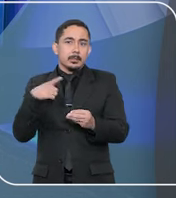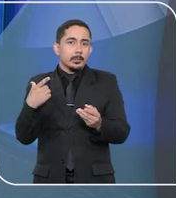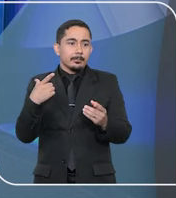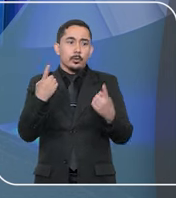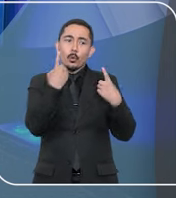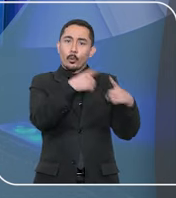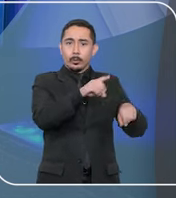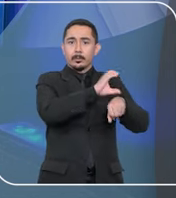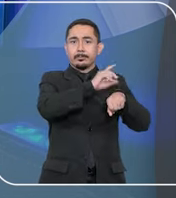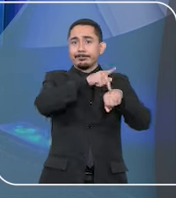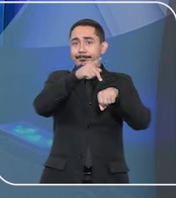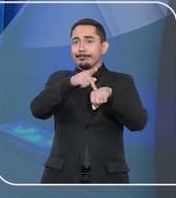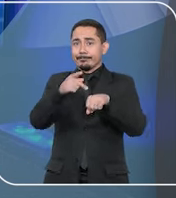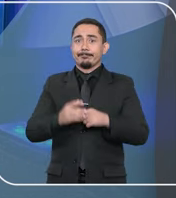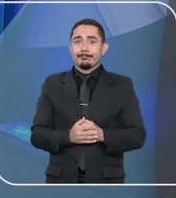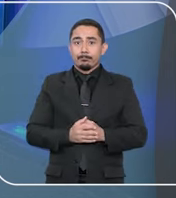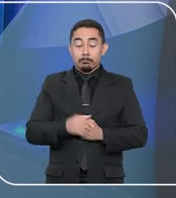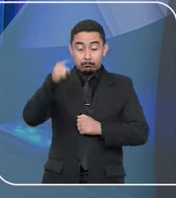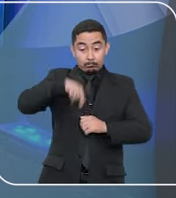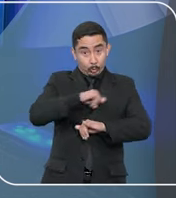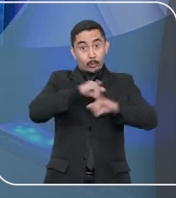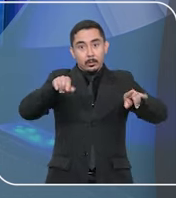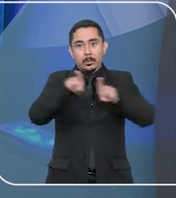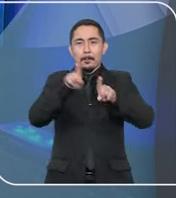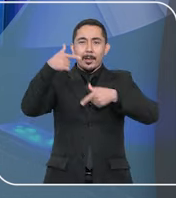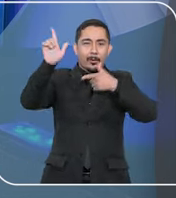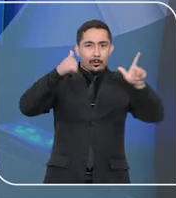Código de Processo Penal. Você confere